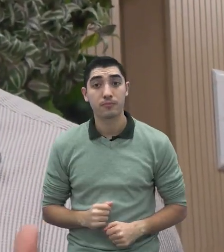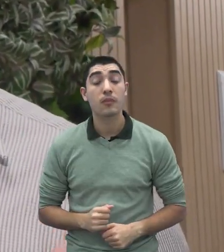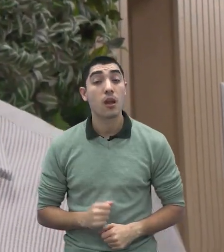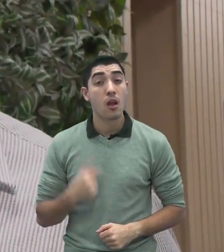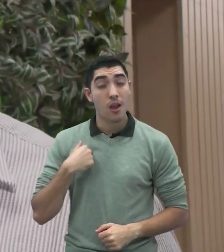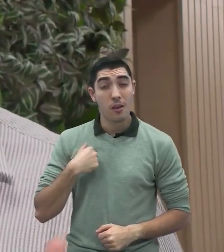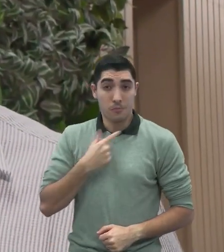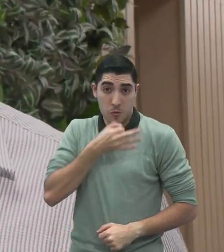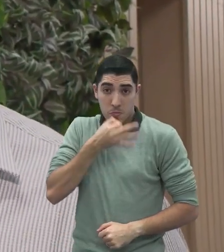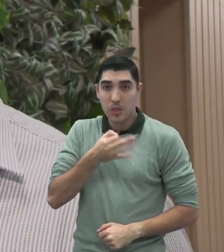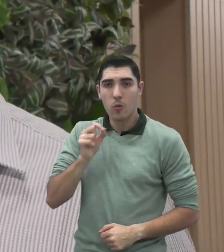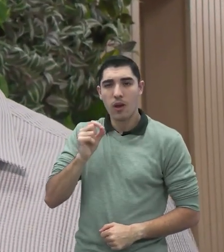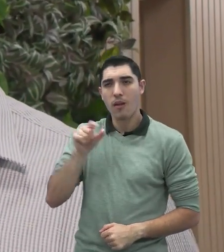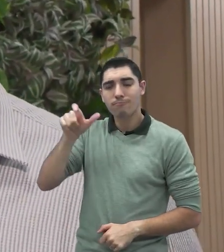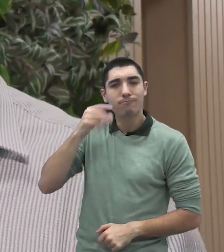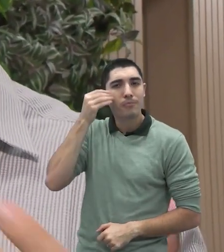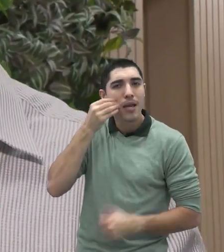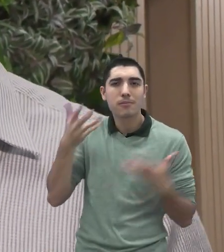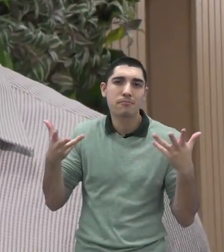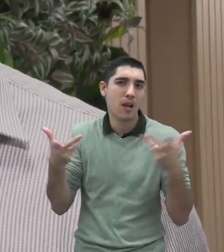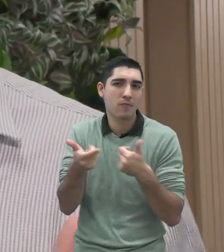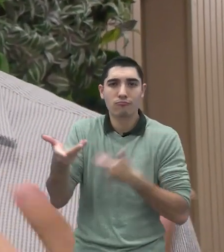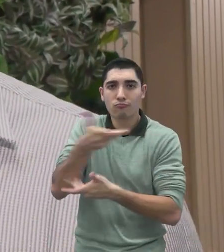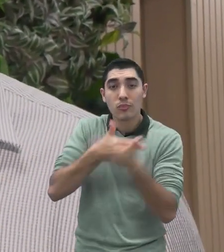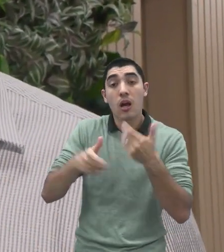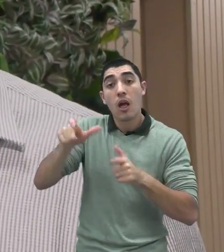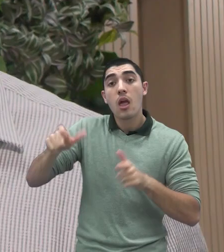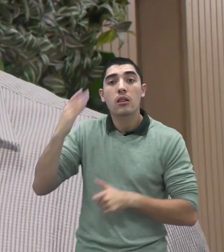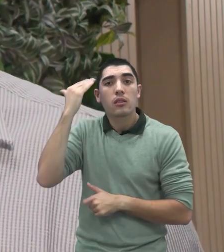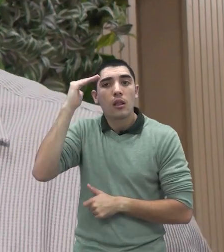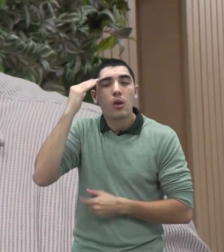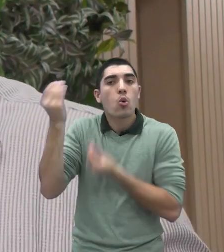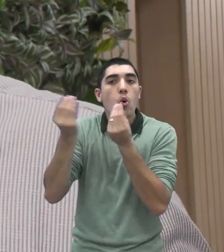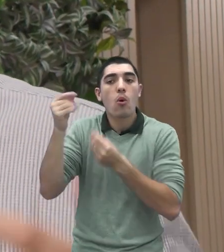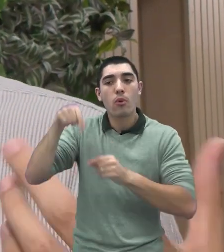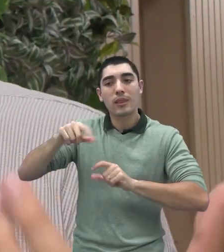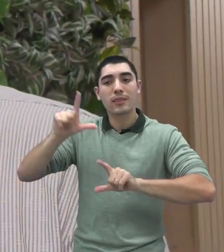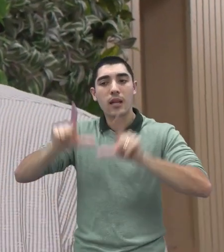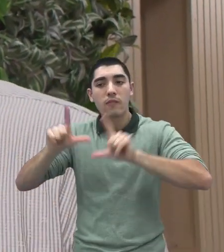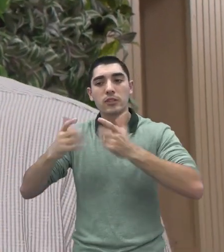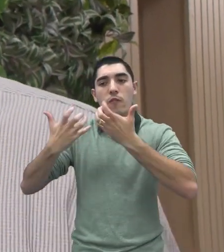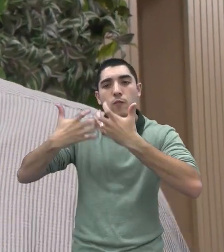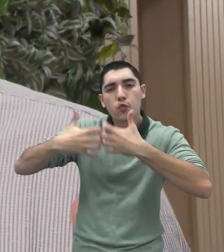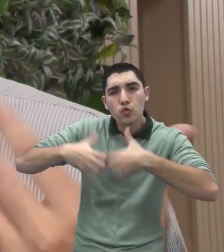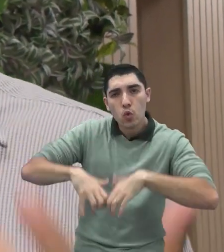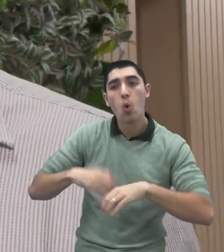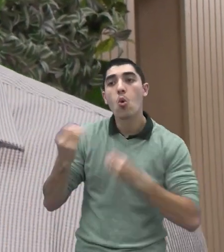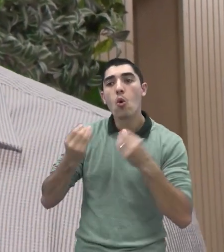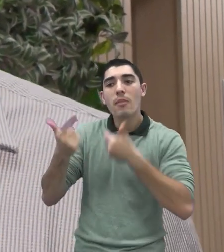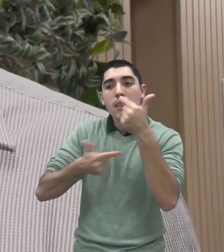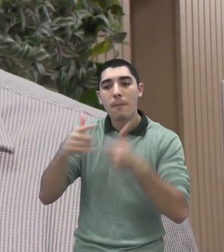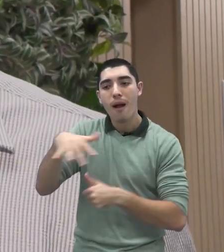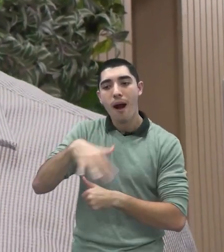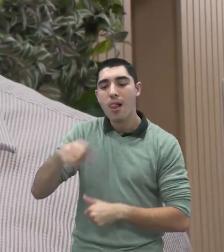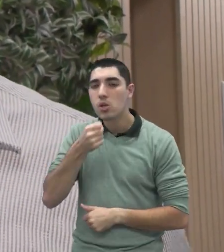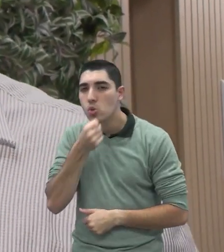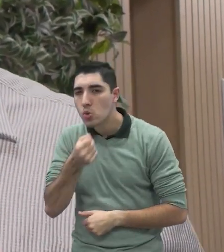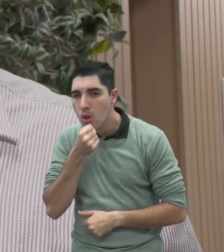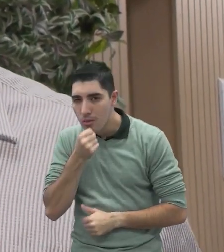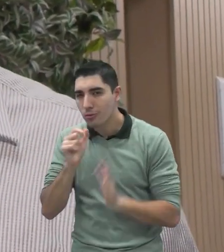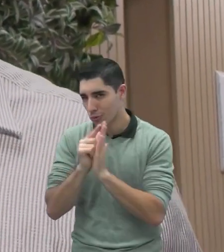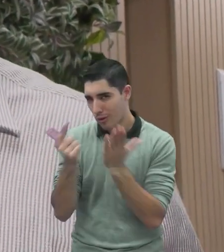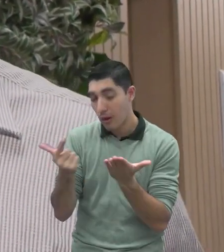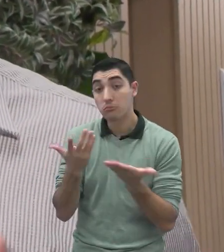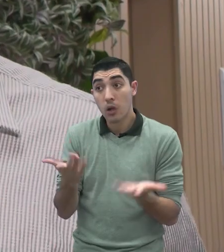experiência fantástica, principalmente para quem sonha ou tem curiosidade sobre como funciona uma TV ou até mesmo atuar no jornalismo. Então